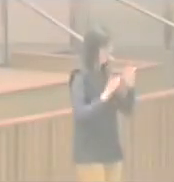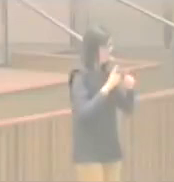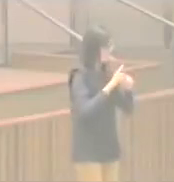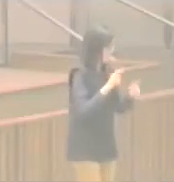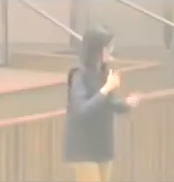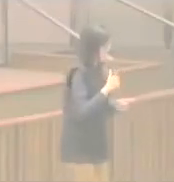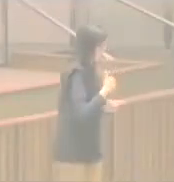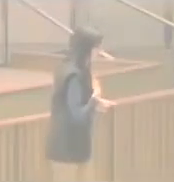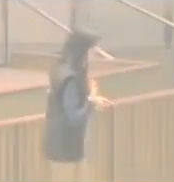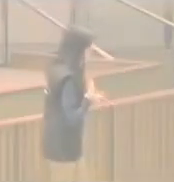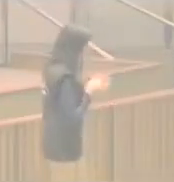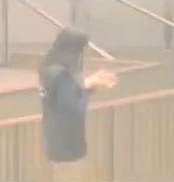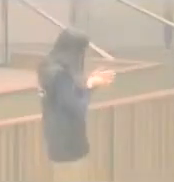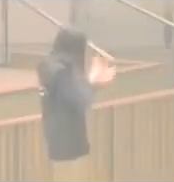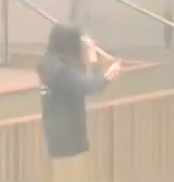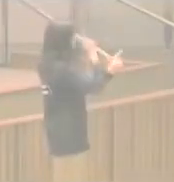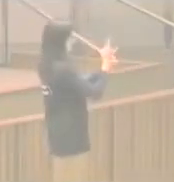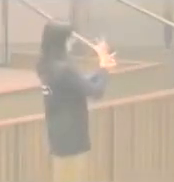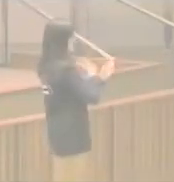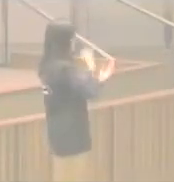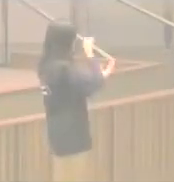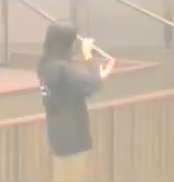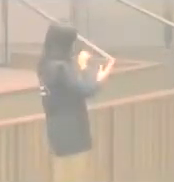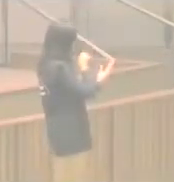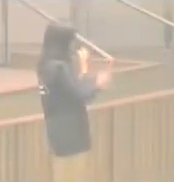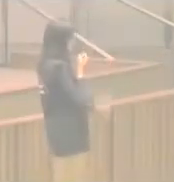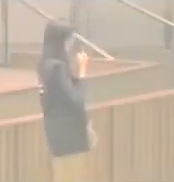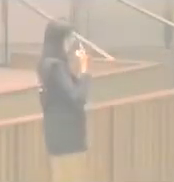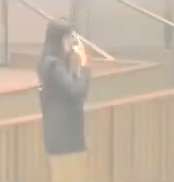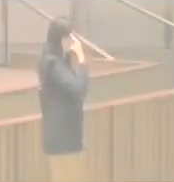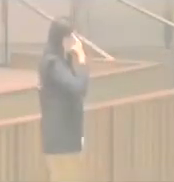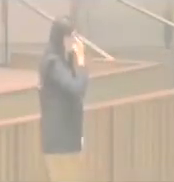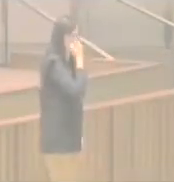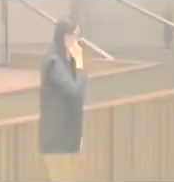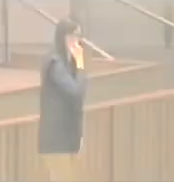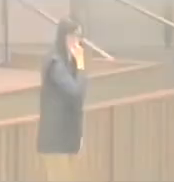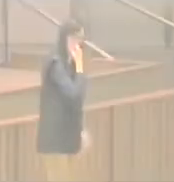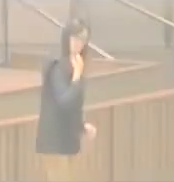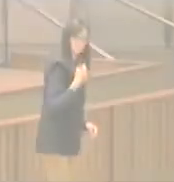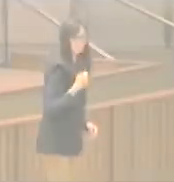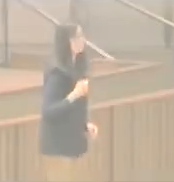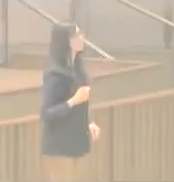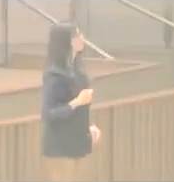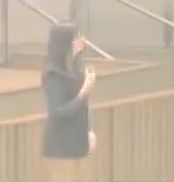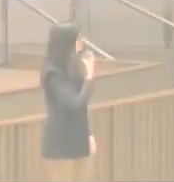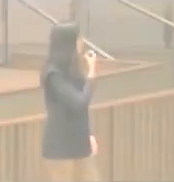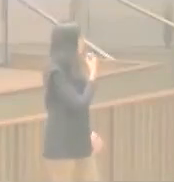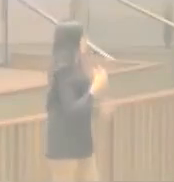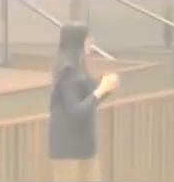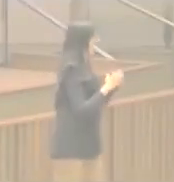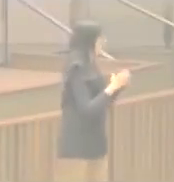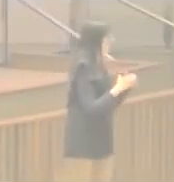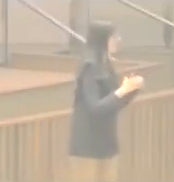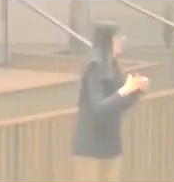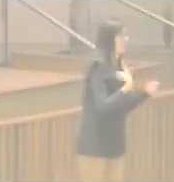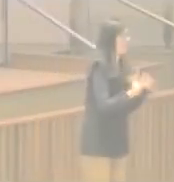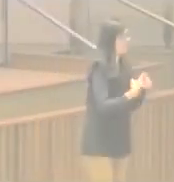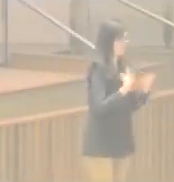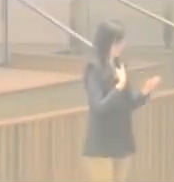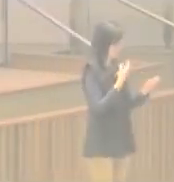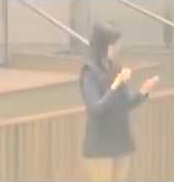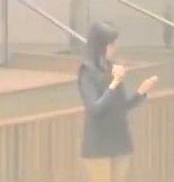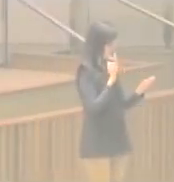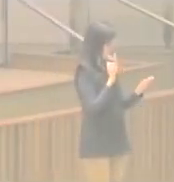li esse texto, eu fiquei pensando, bem que podia ser. Porque tem algumas coisas que ele fala aqui que